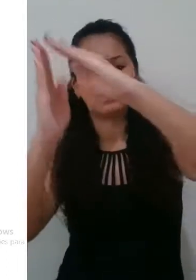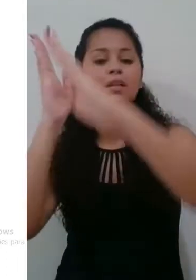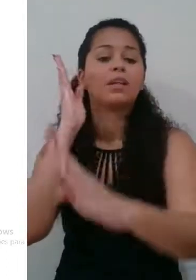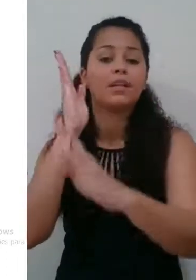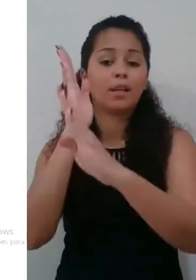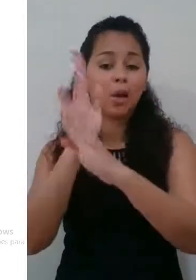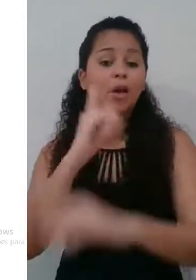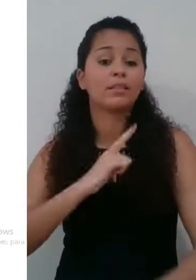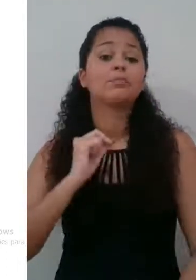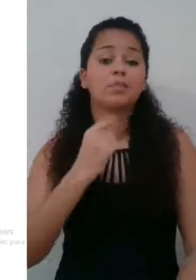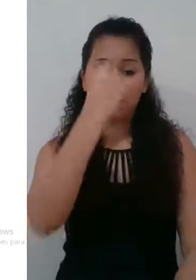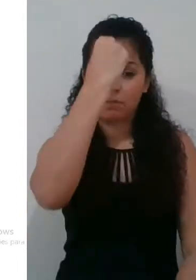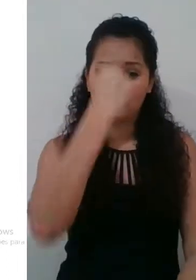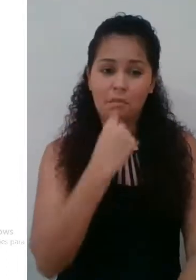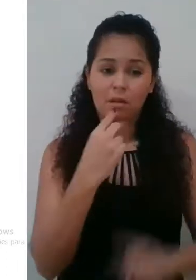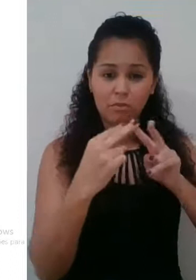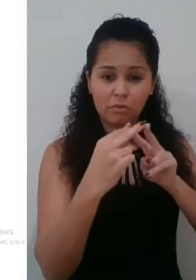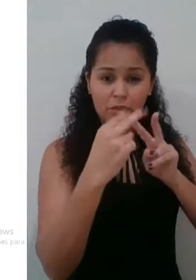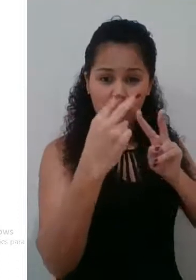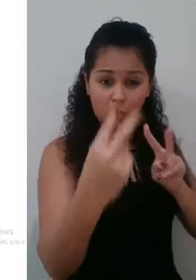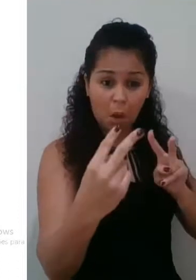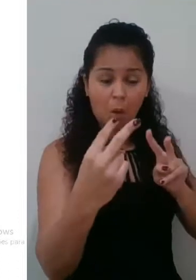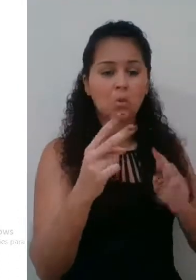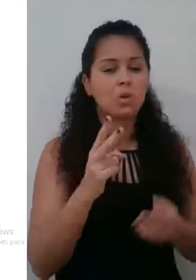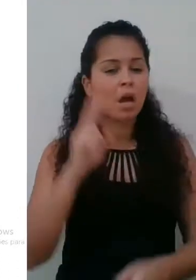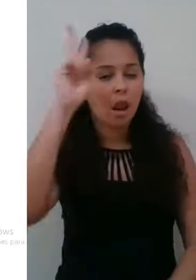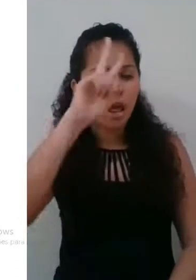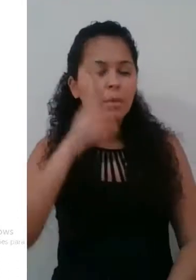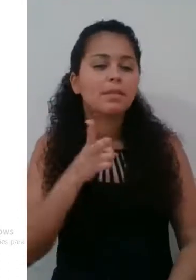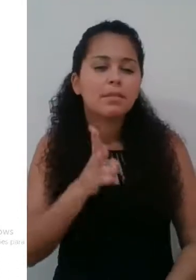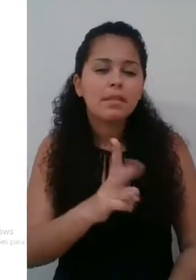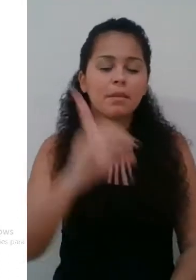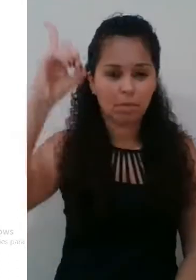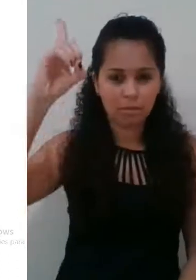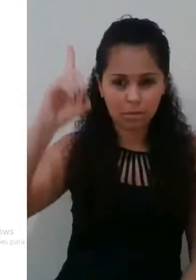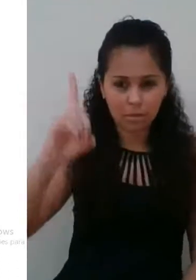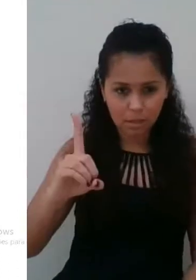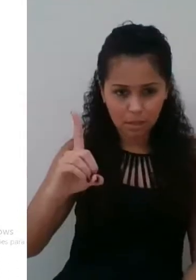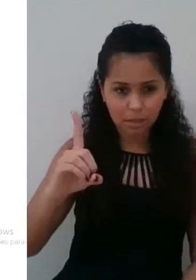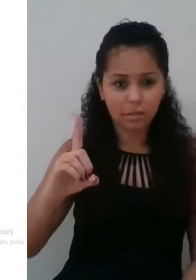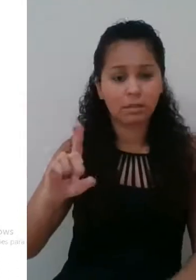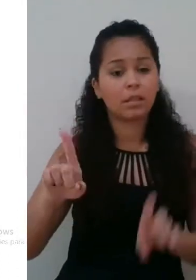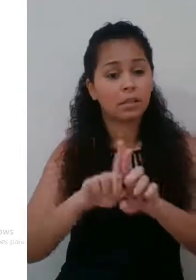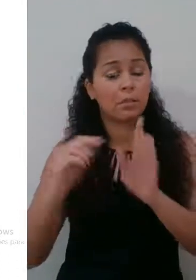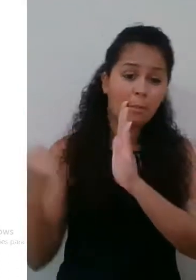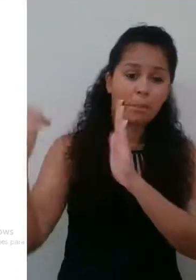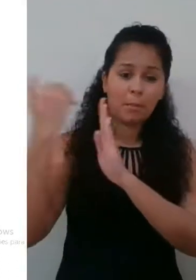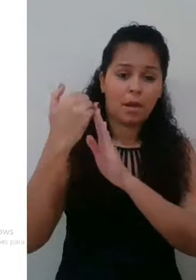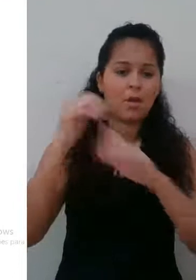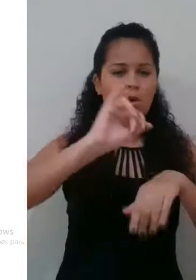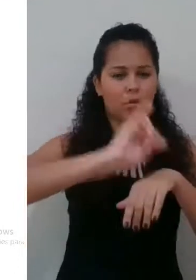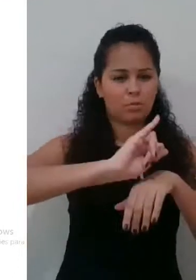imagem virtual, toda a imagem virtual é direita, e nesse caso aqui é maior que o objeto. Então a gente só